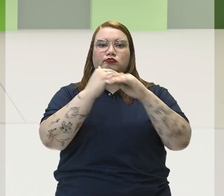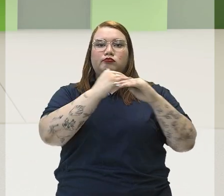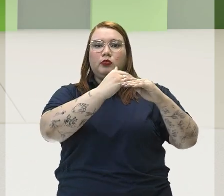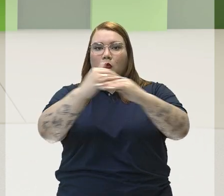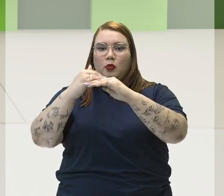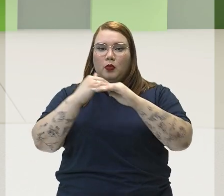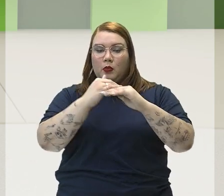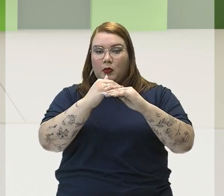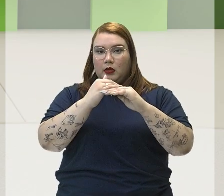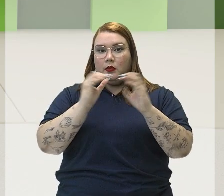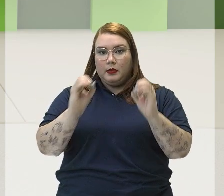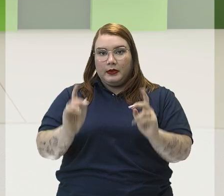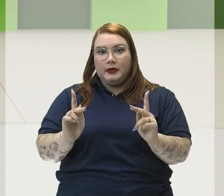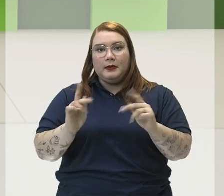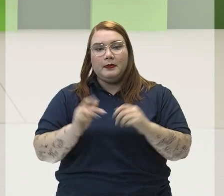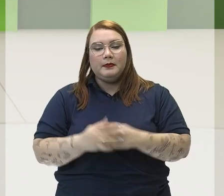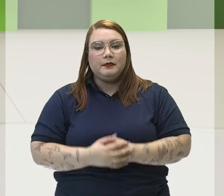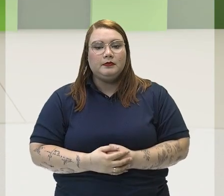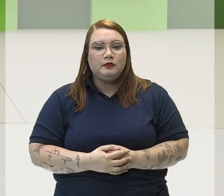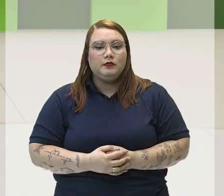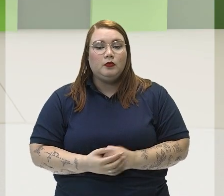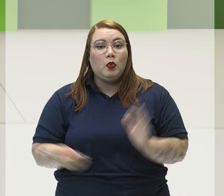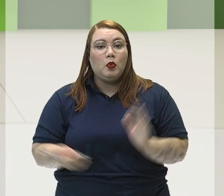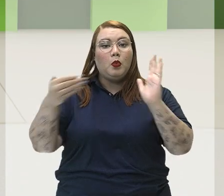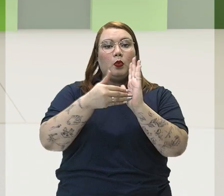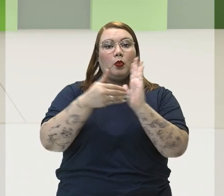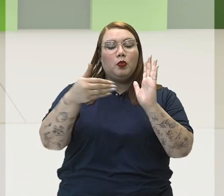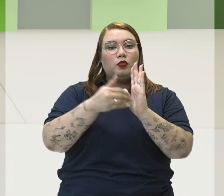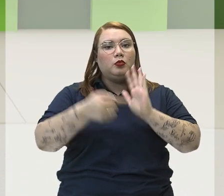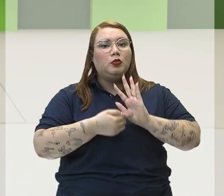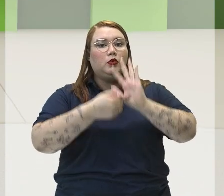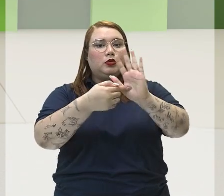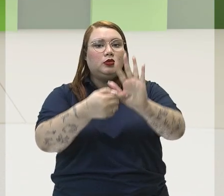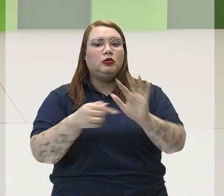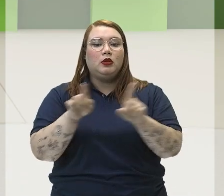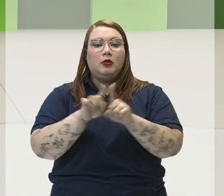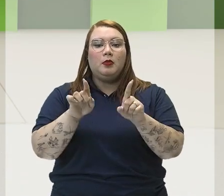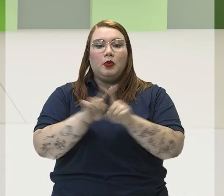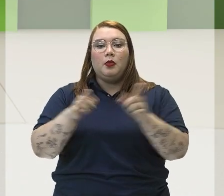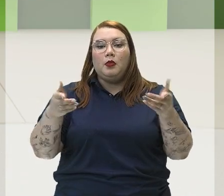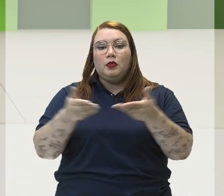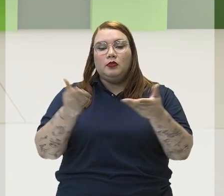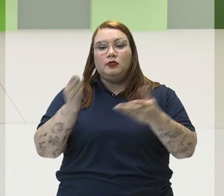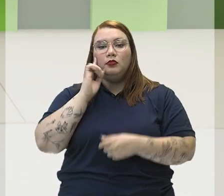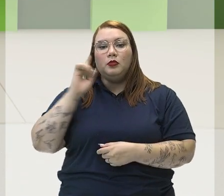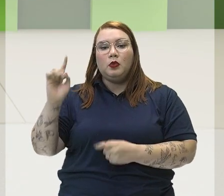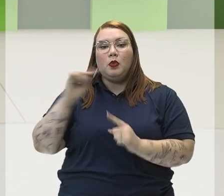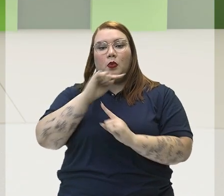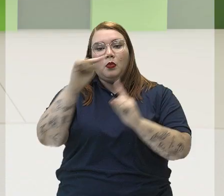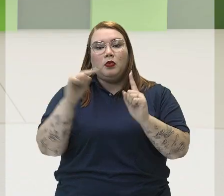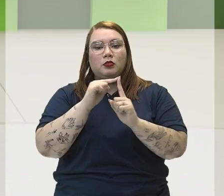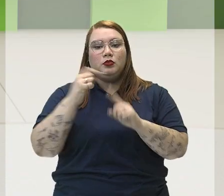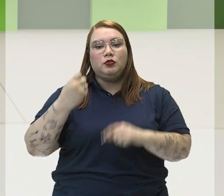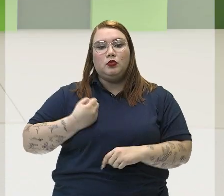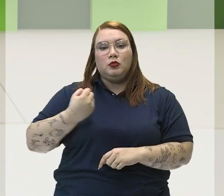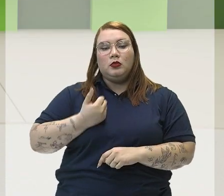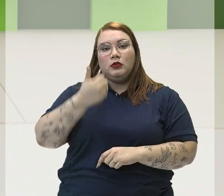de número 10. E, por último, vou apresentar aqui para vocês o objetivo